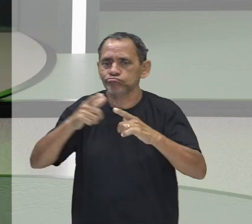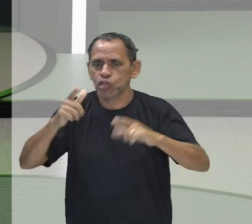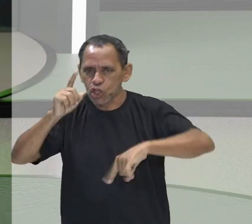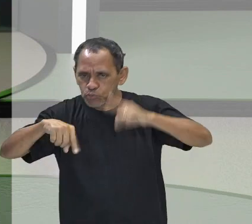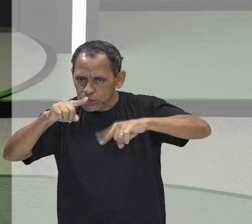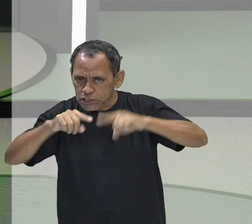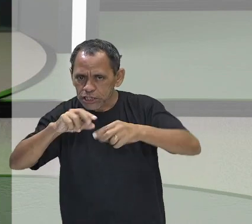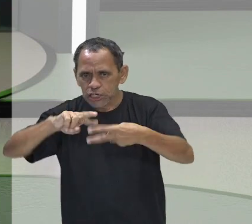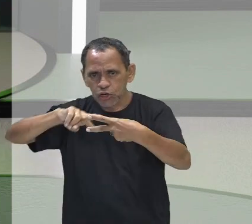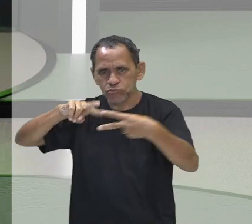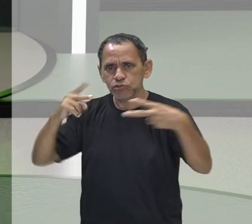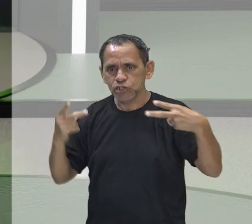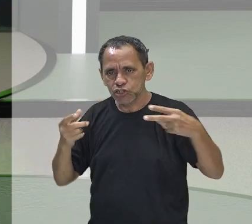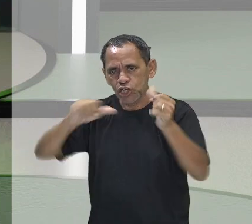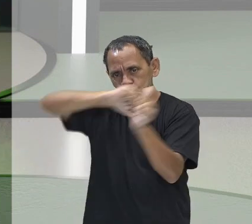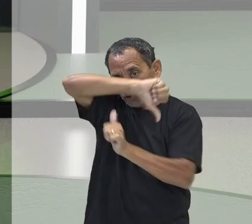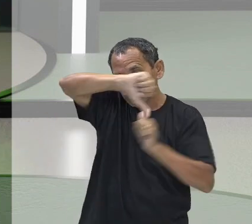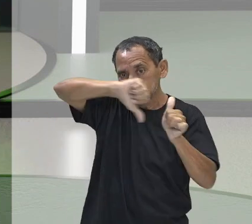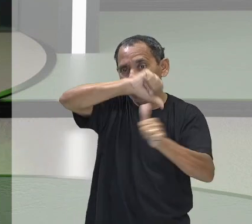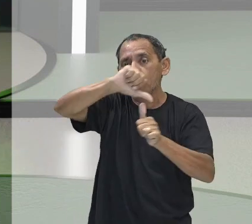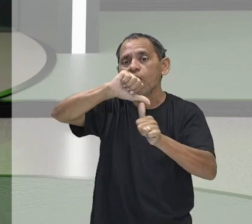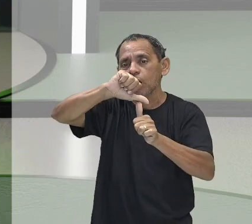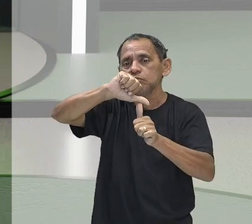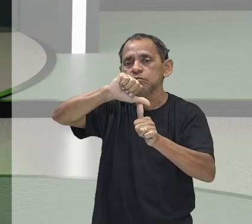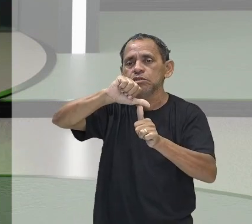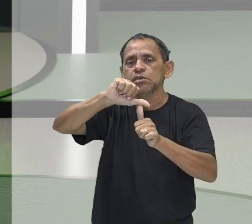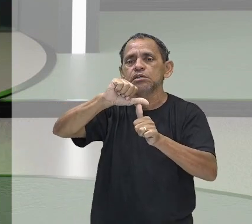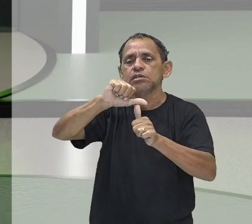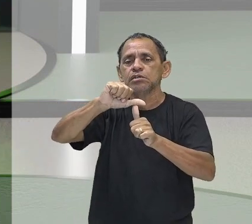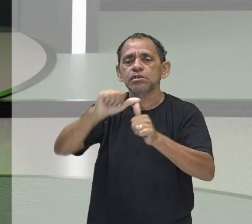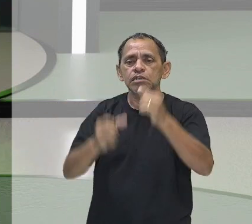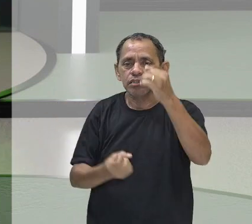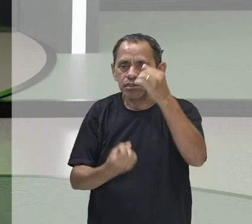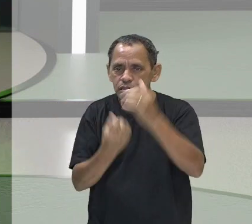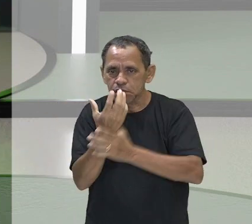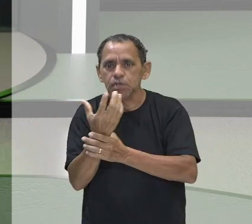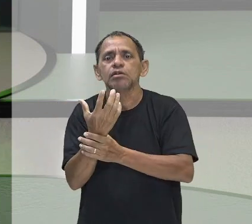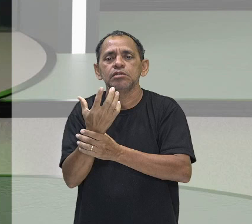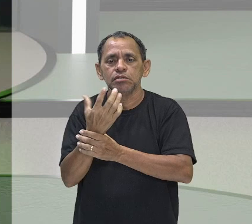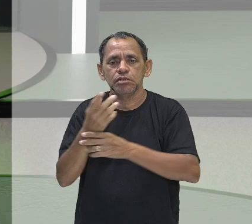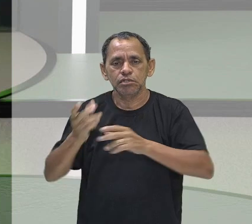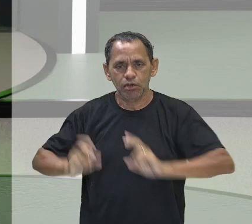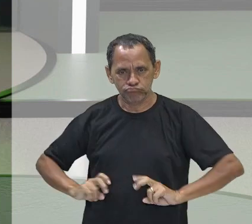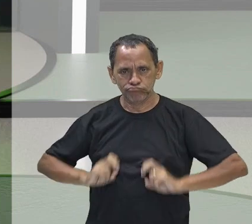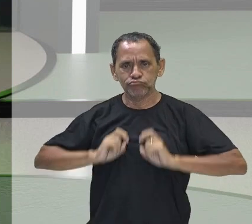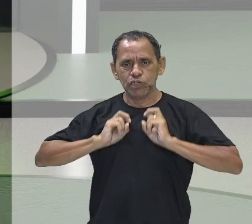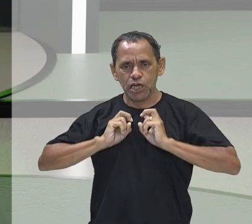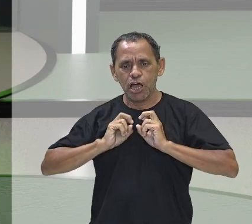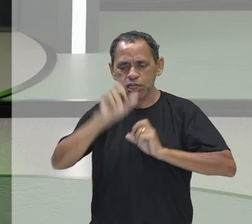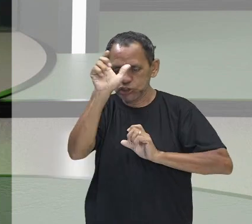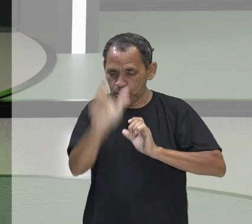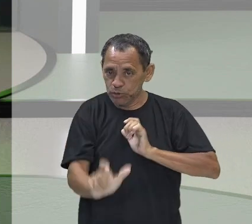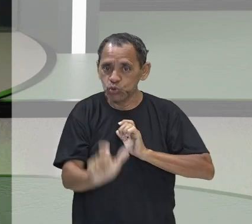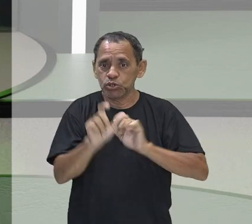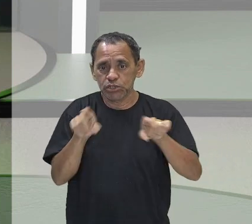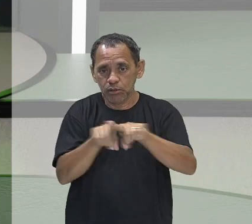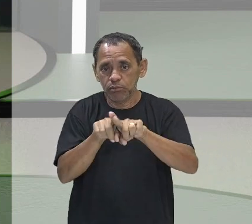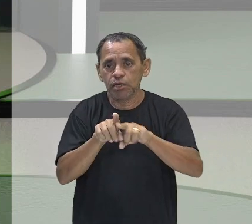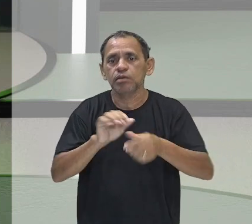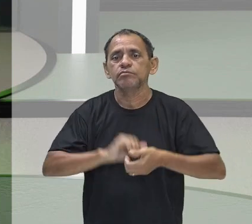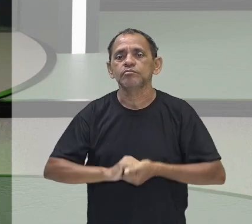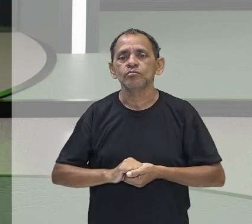material modificado que vai se tornar o câncer dentro do indivíduo. Nós também temos aí uma